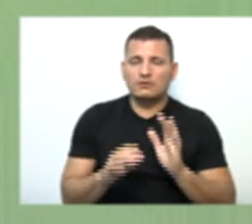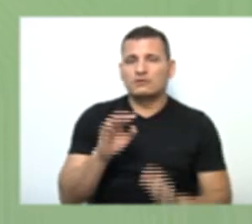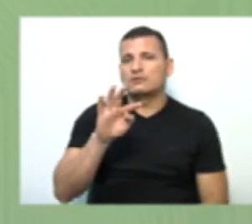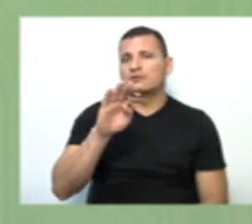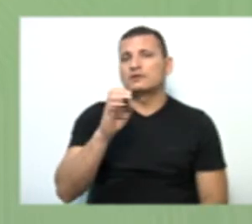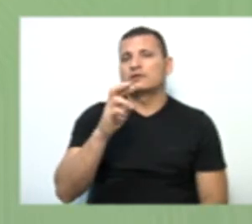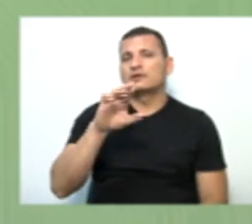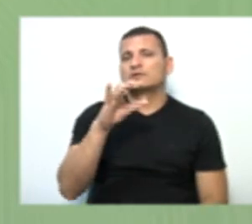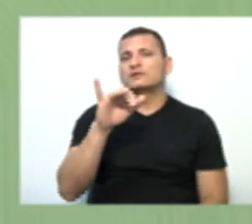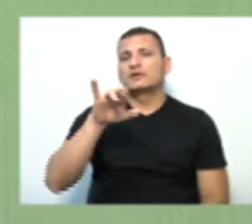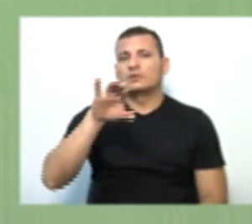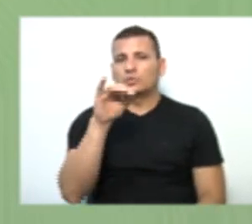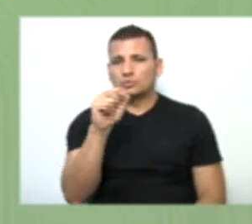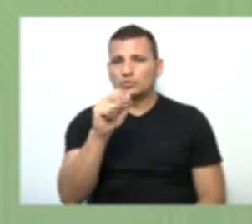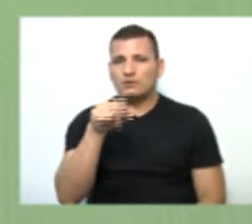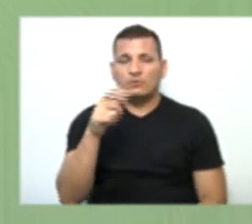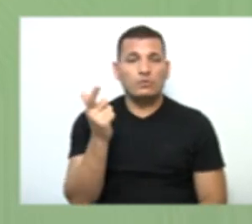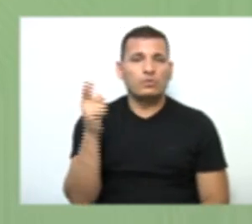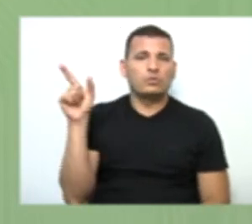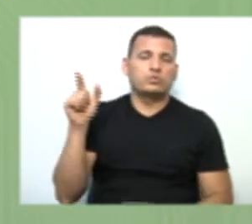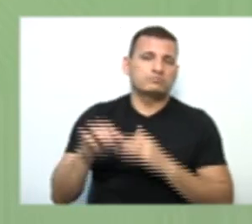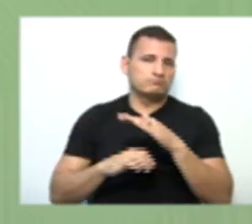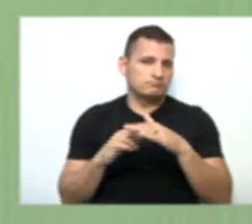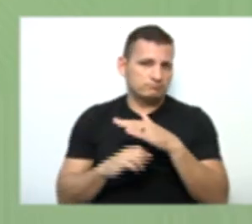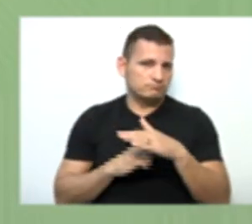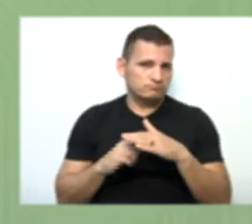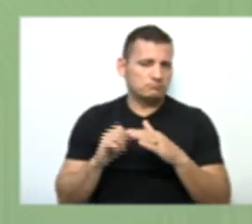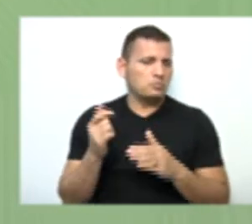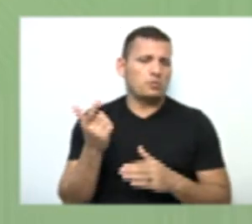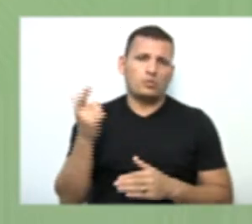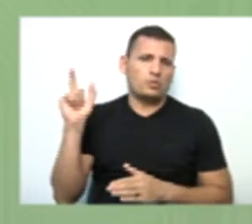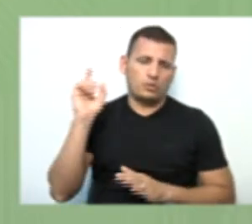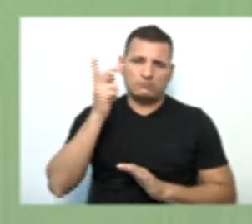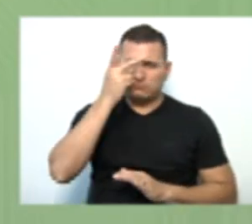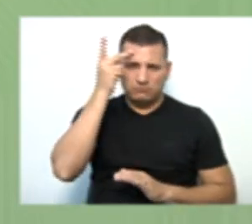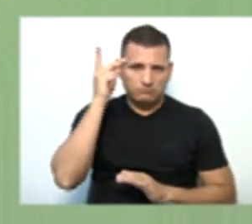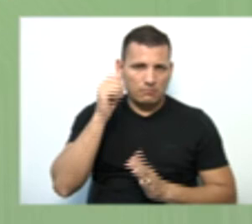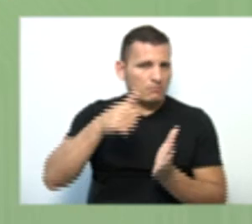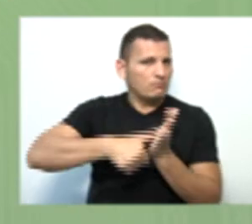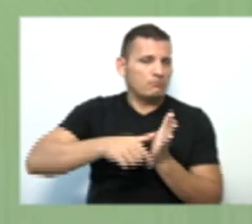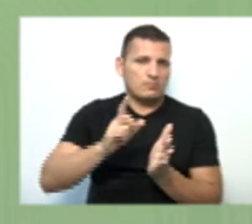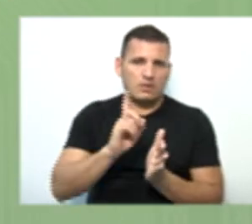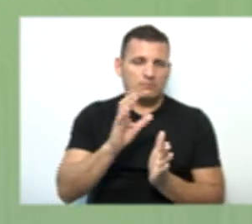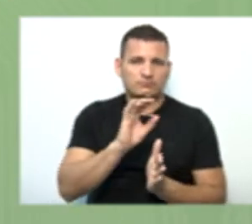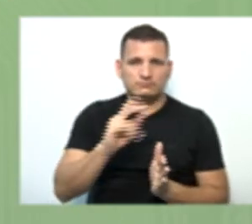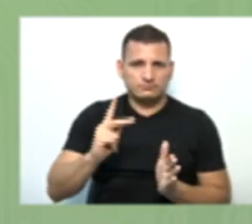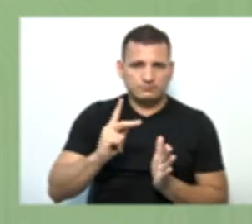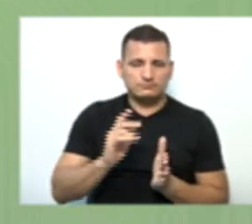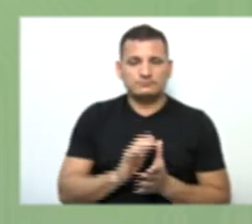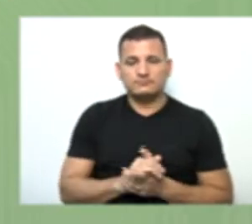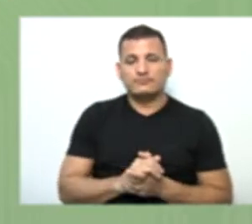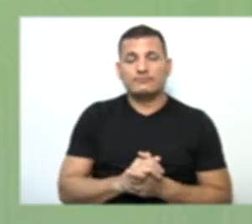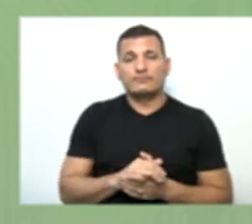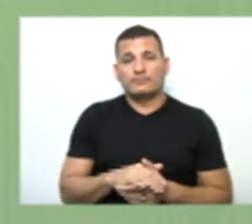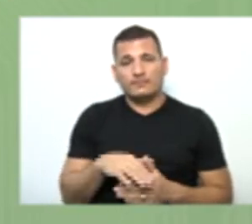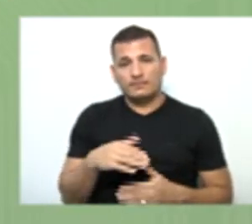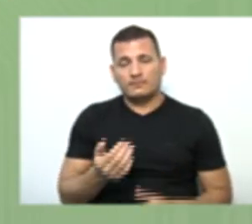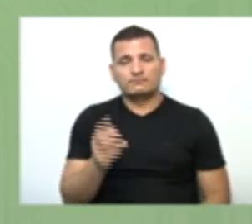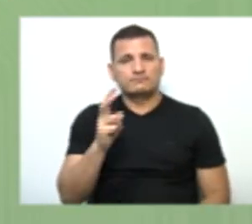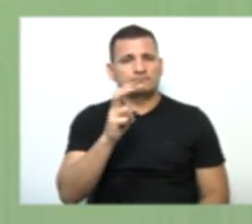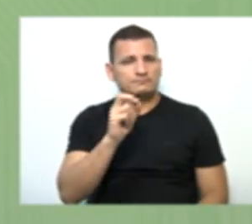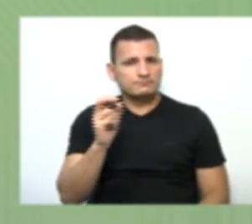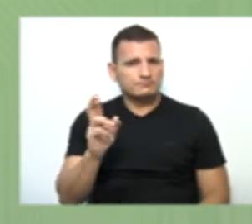terceiros. Então, eu vou debitar estoque, operação com terceiros no valor de R$ 500.